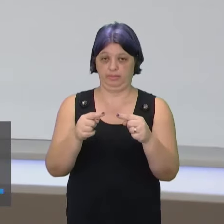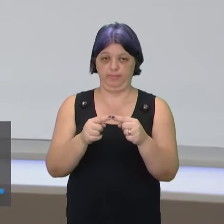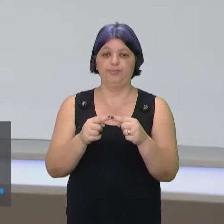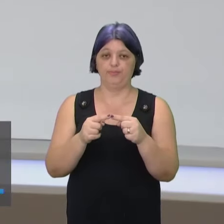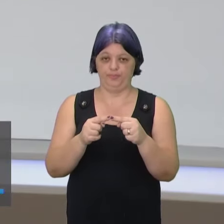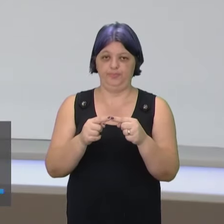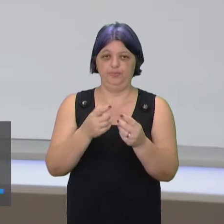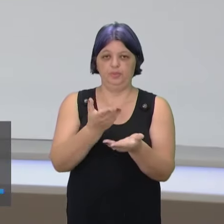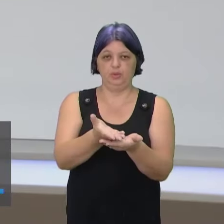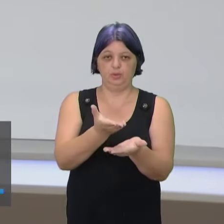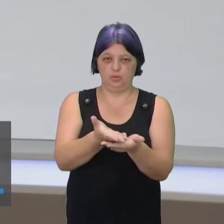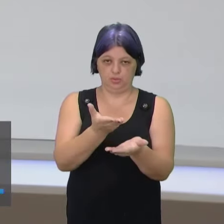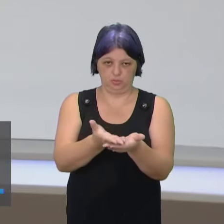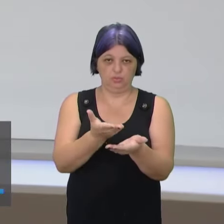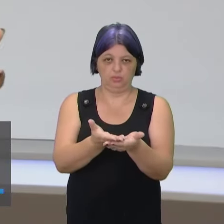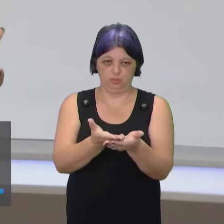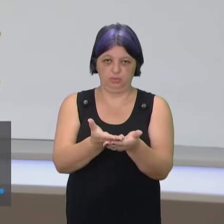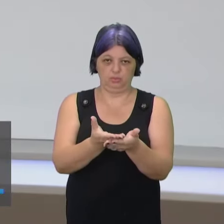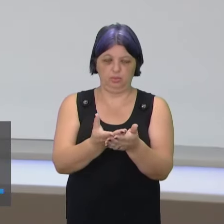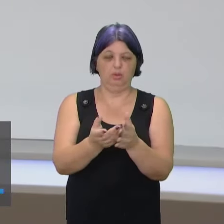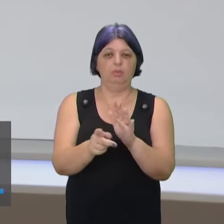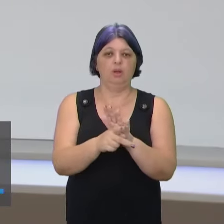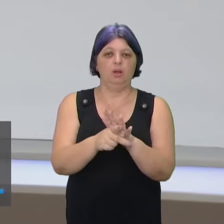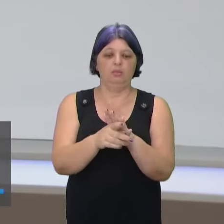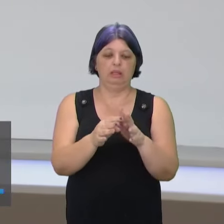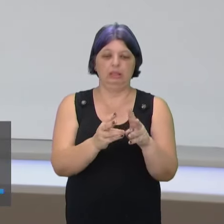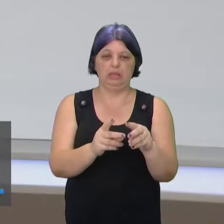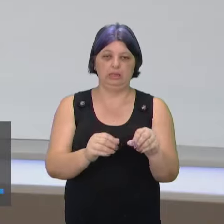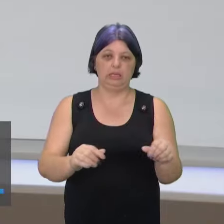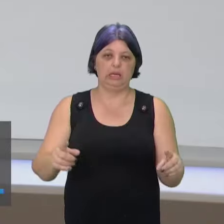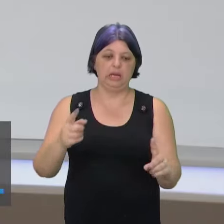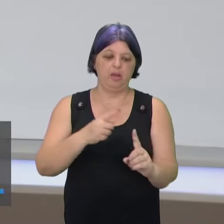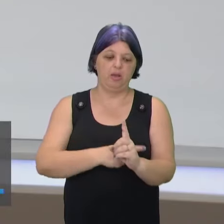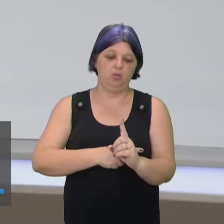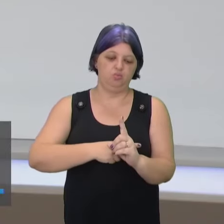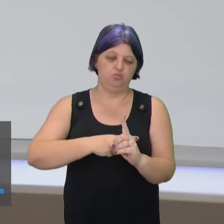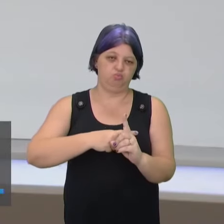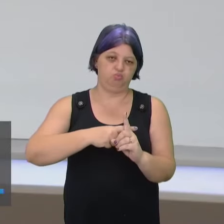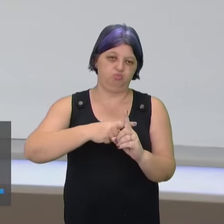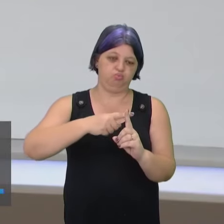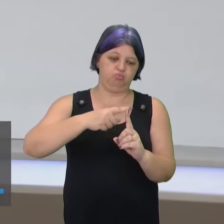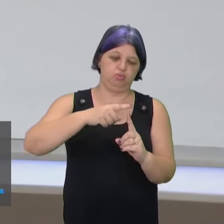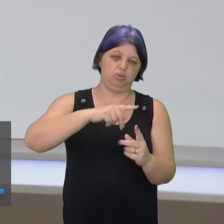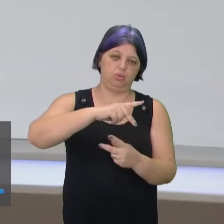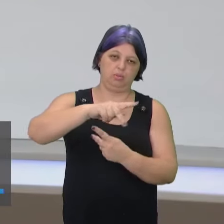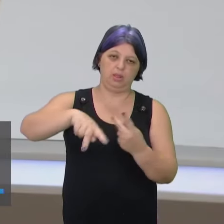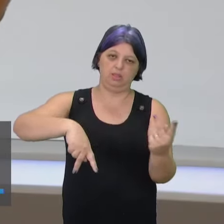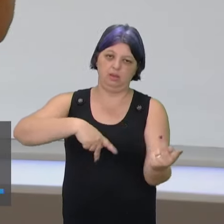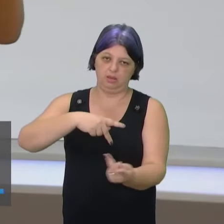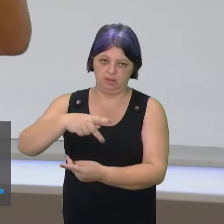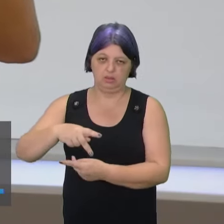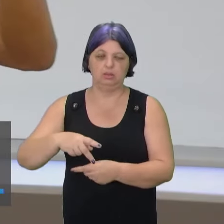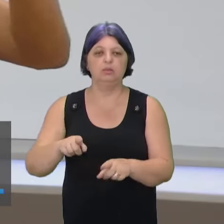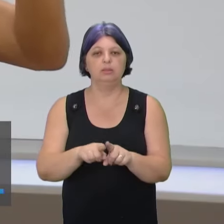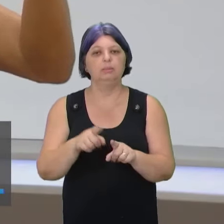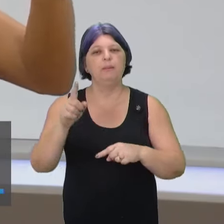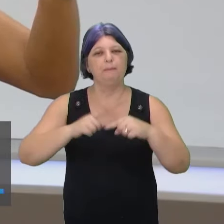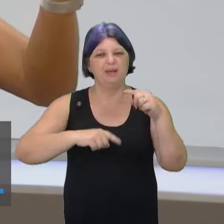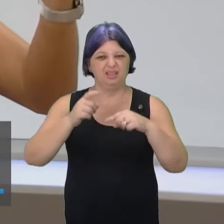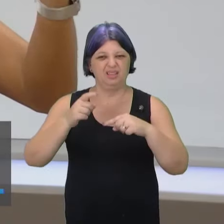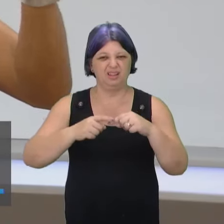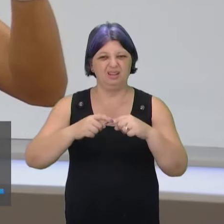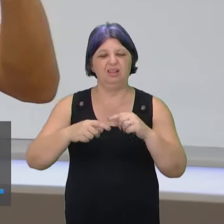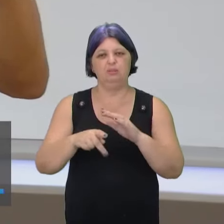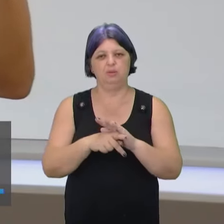ao estudo da geotérmica, não é isso? A gente tem que ter um tópico dos materiais, a gente falou da aula passada que aqueles materiais da caixa